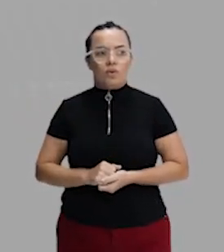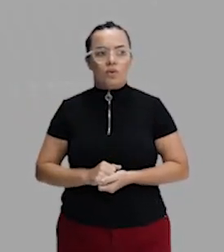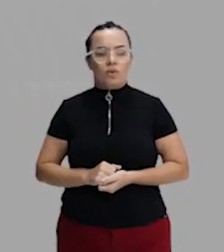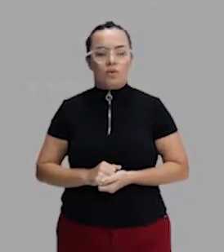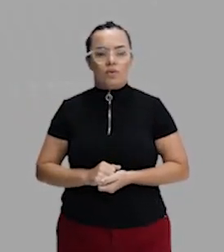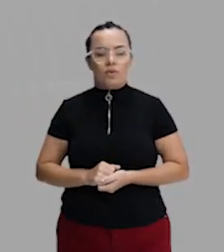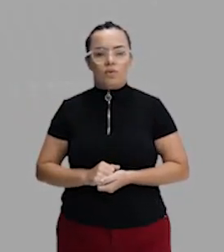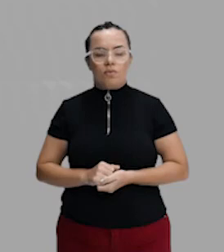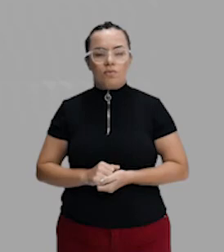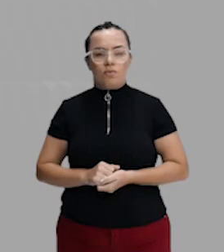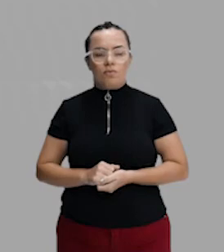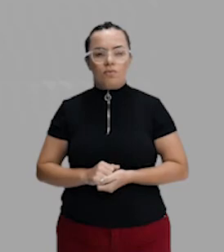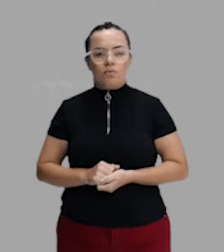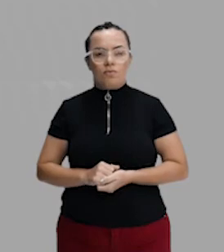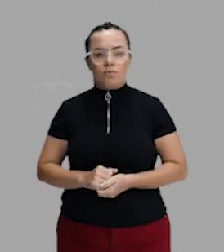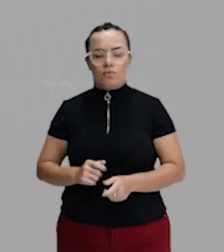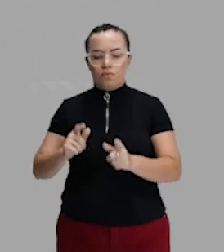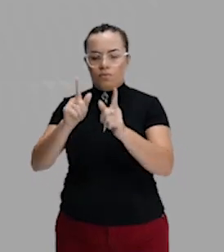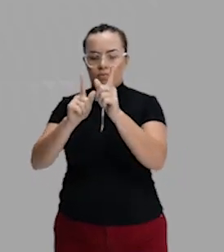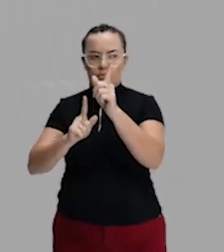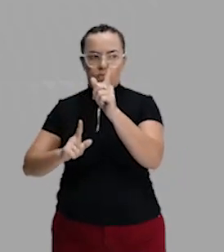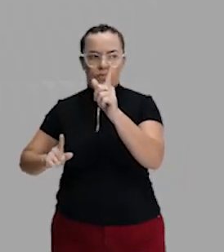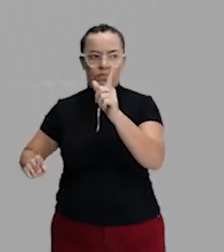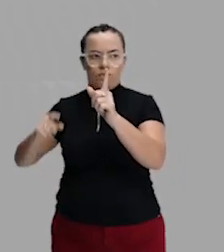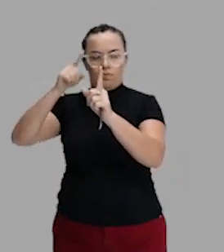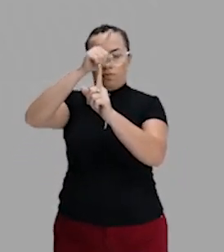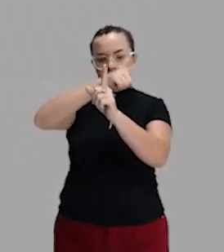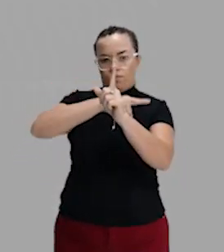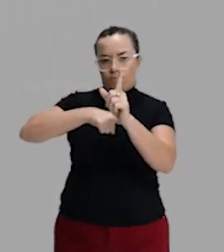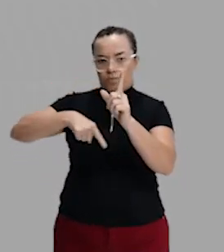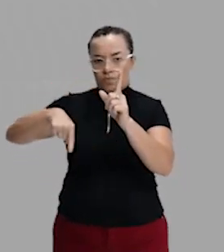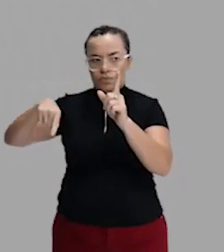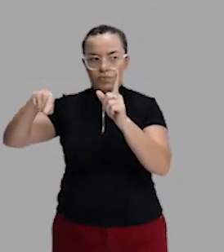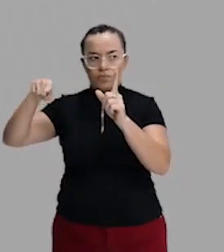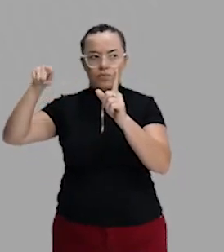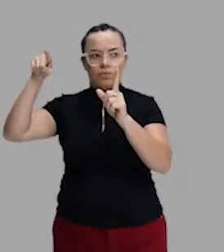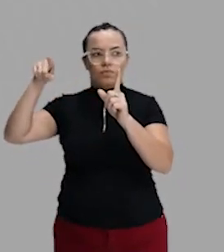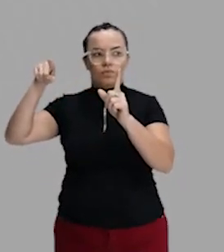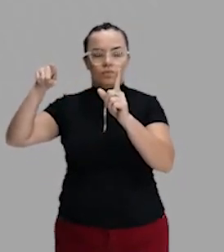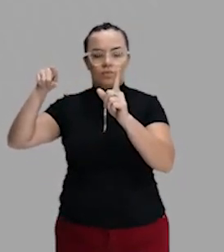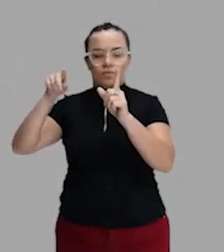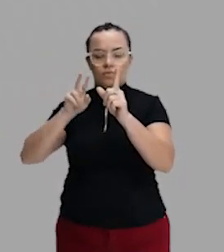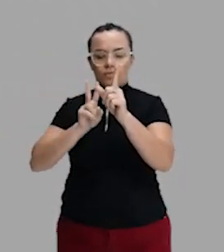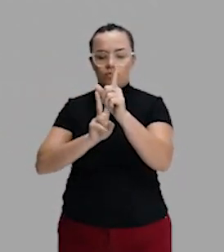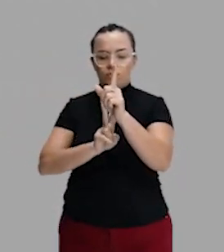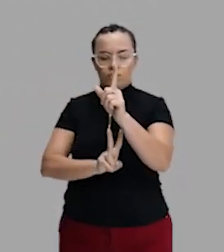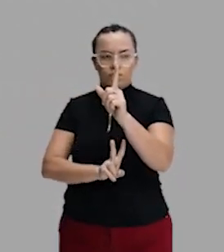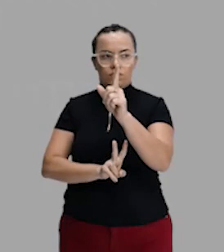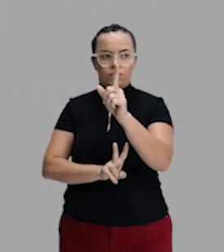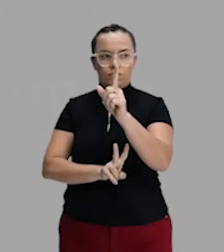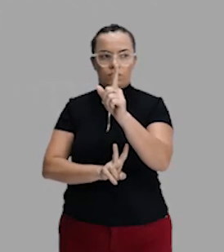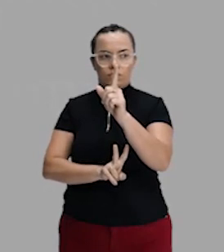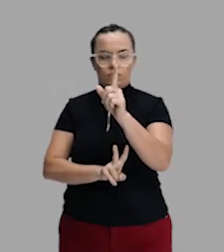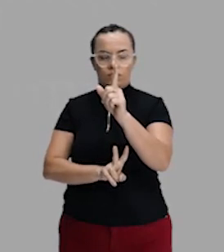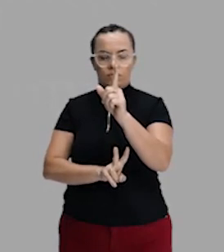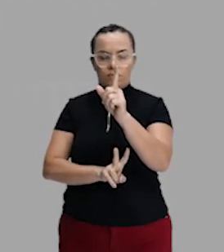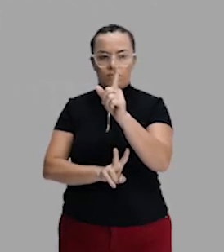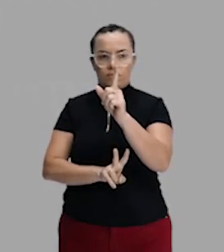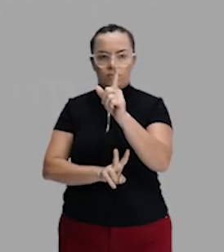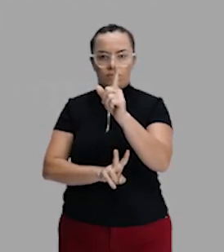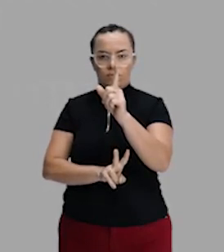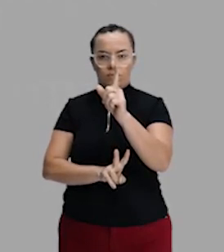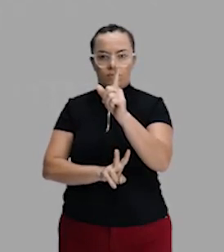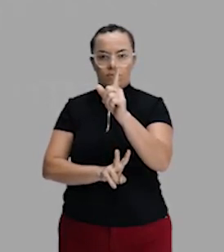e a concavidade aqui para cima, tá? Meu parâmetro é